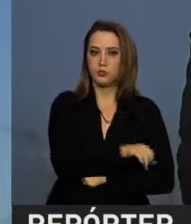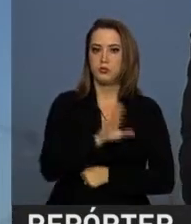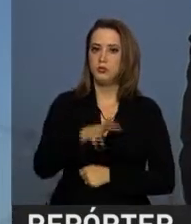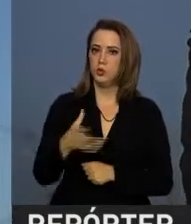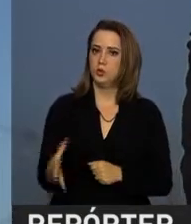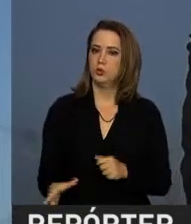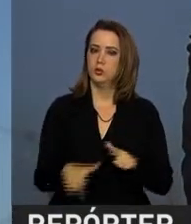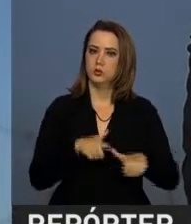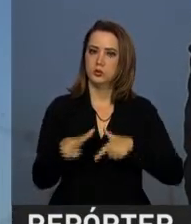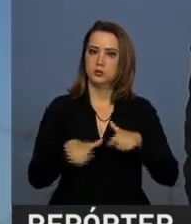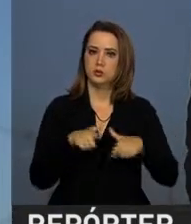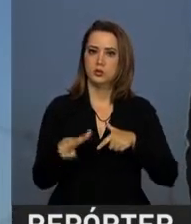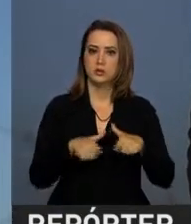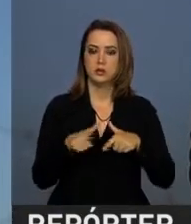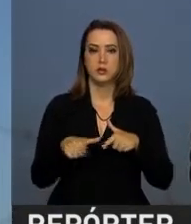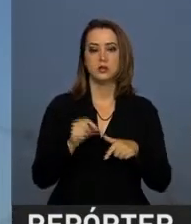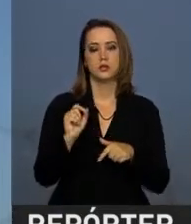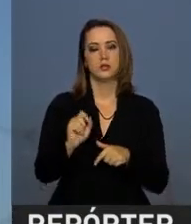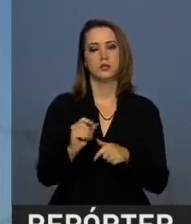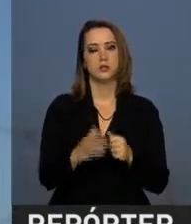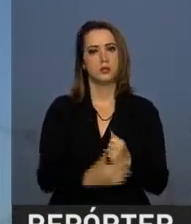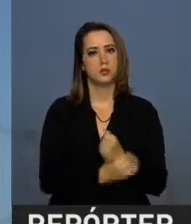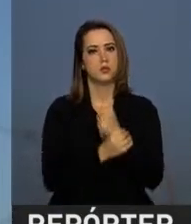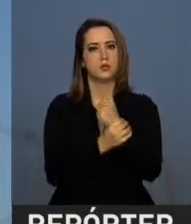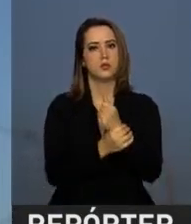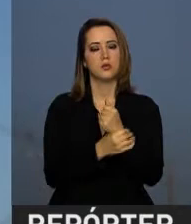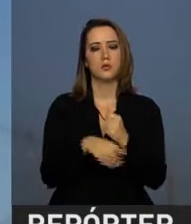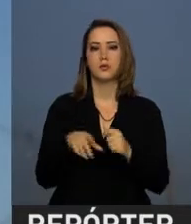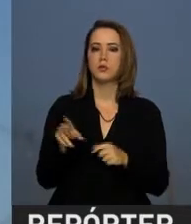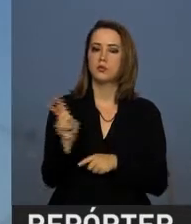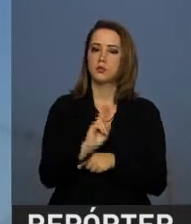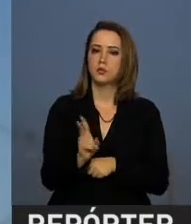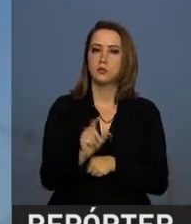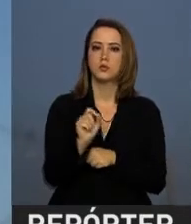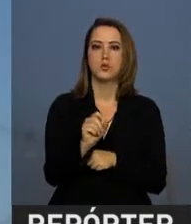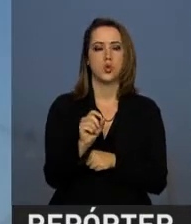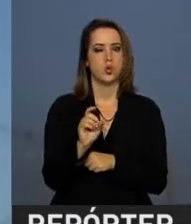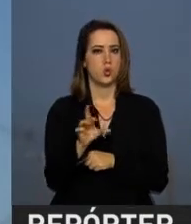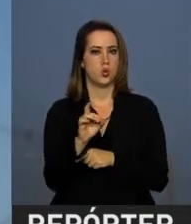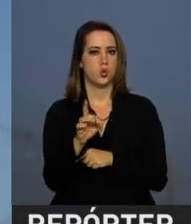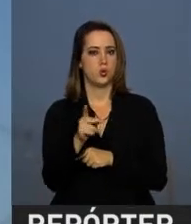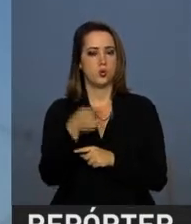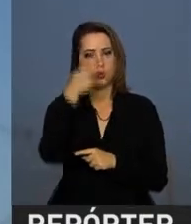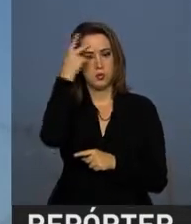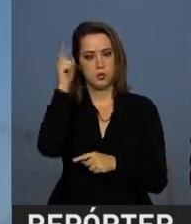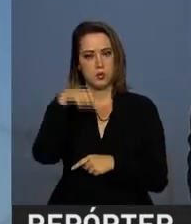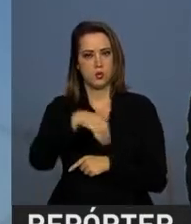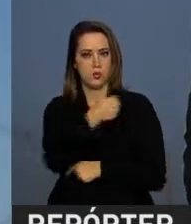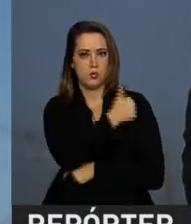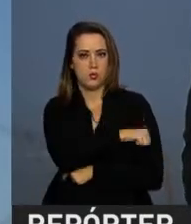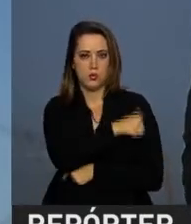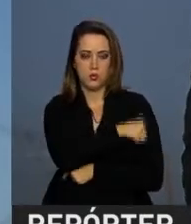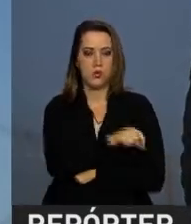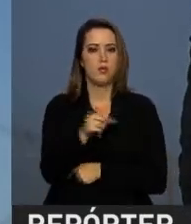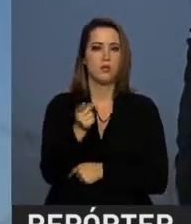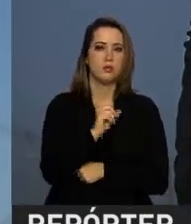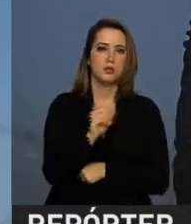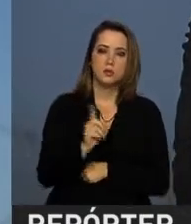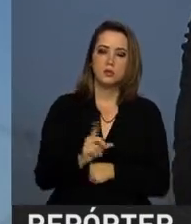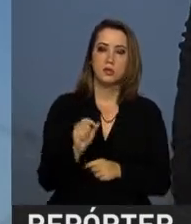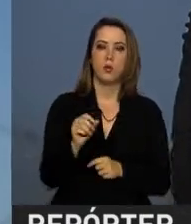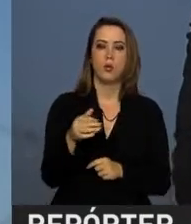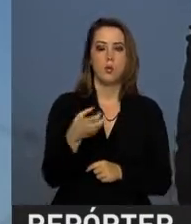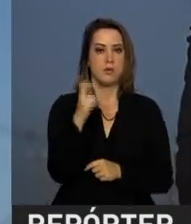reforçada de segurança mas as olimpíadas não ficam só com os cariocas outras cinco cidades vão receber as partidas de